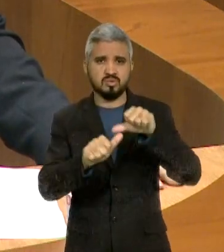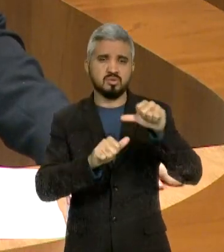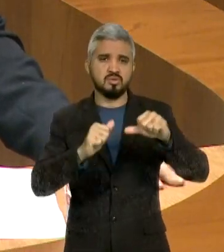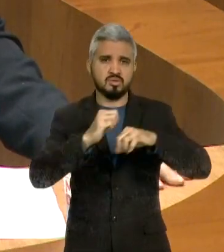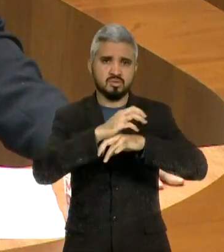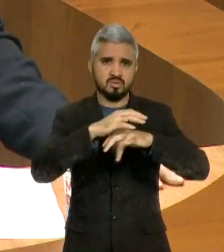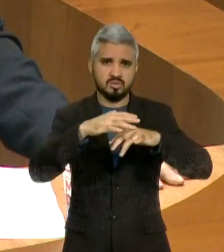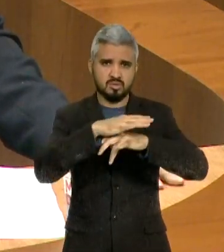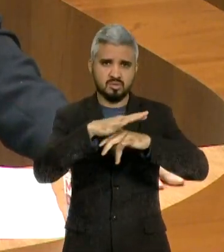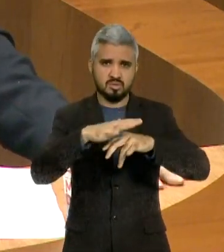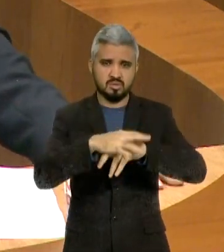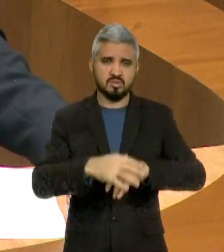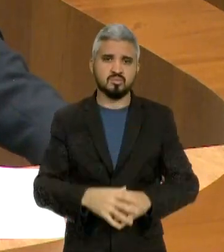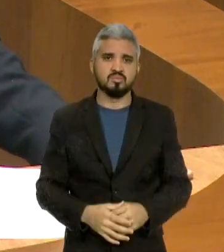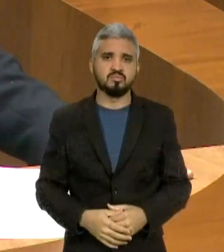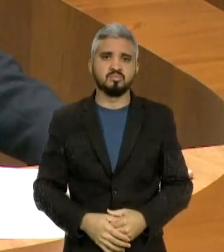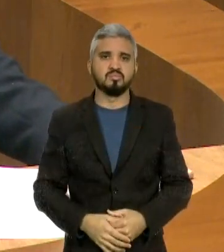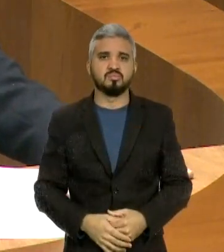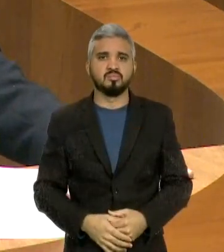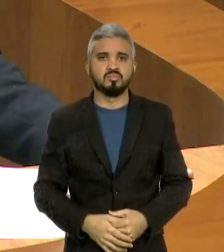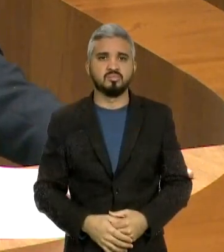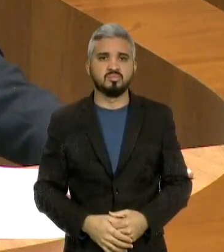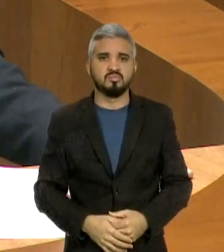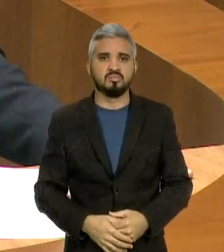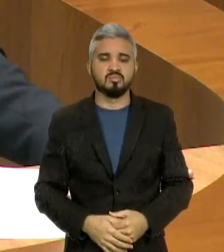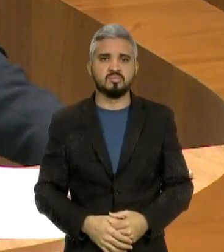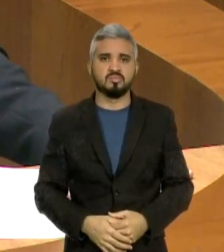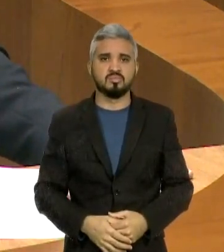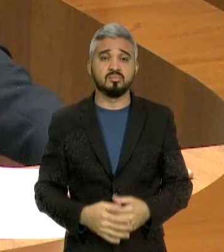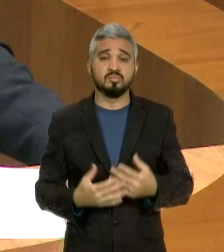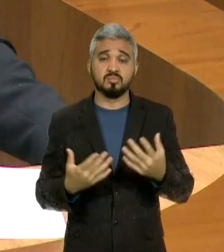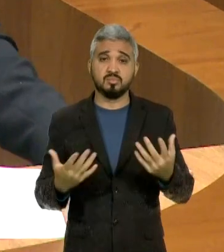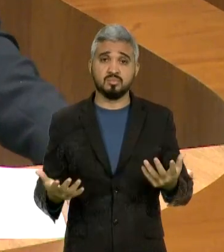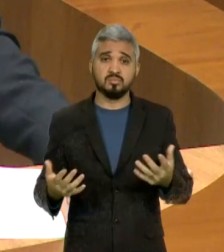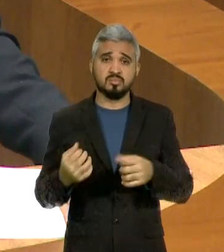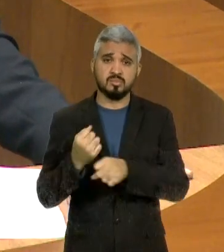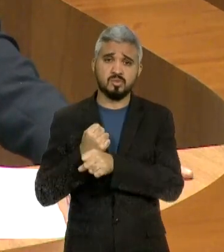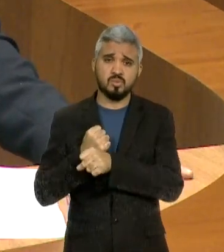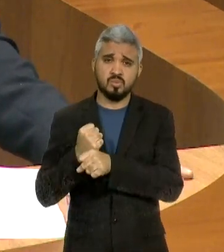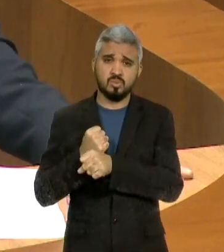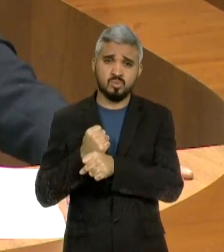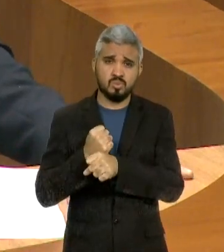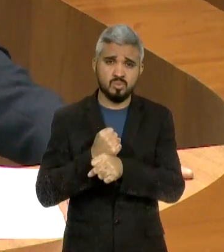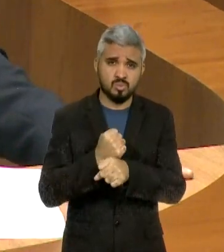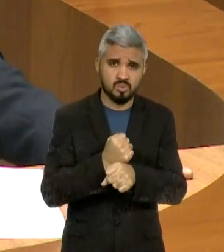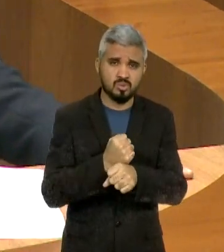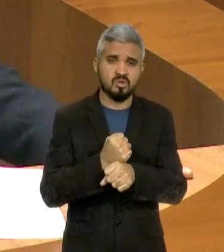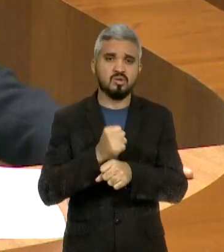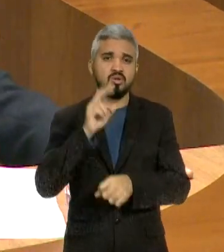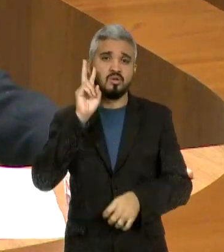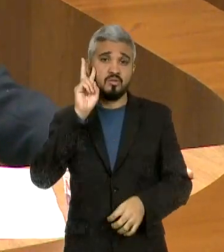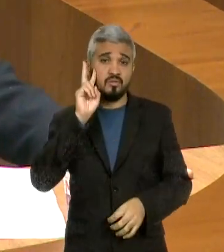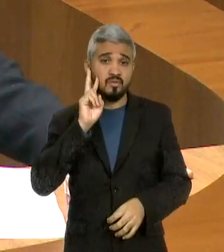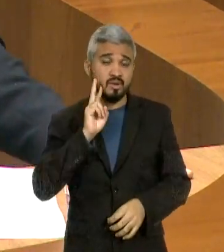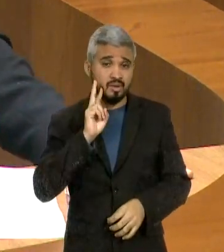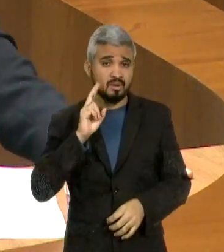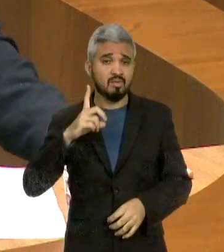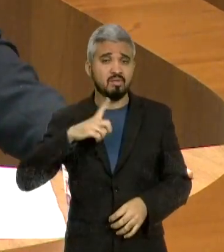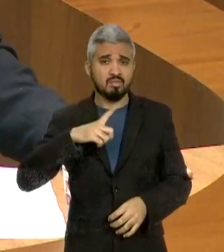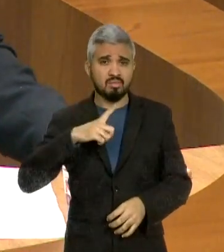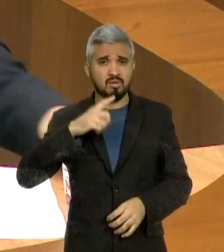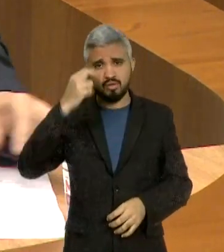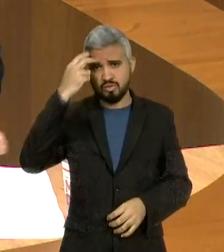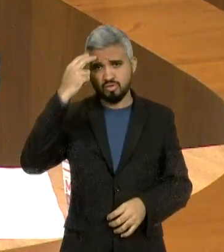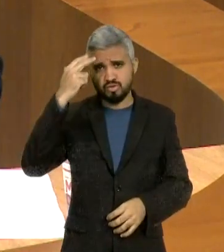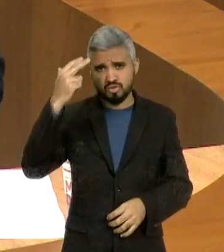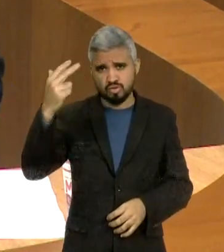cidade. E ao longo desses séculos, Viana tem sido, palco de histórias, tradições